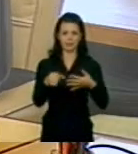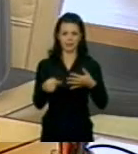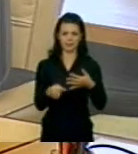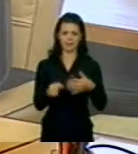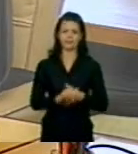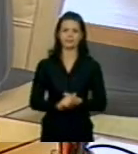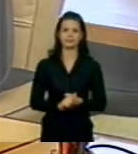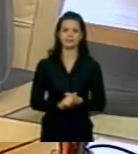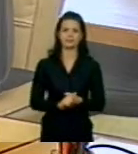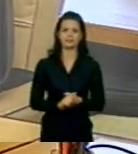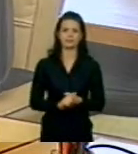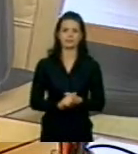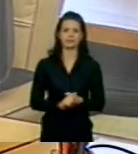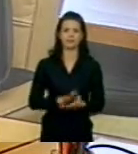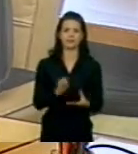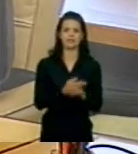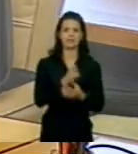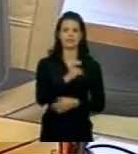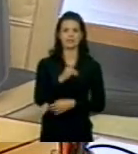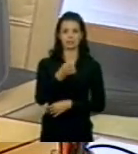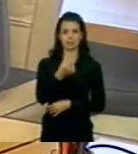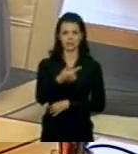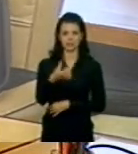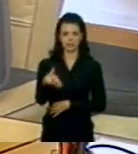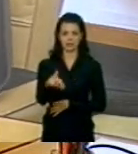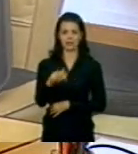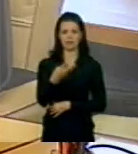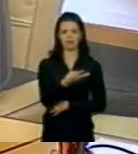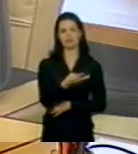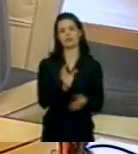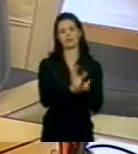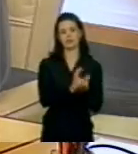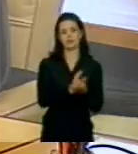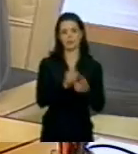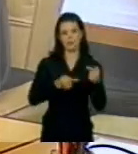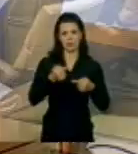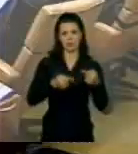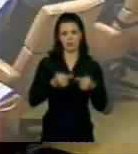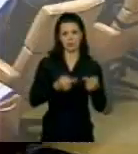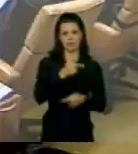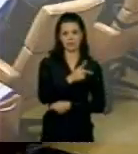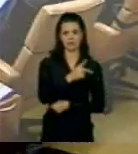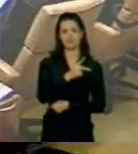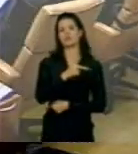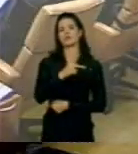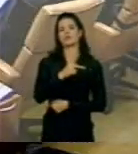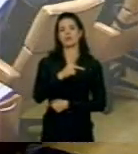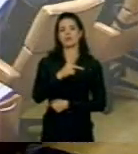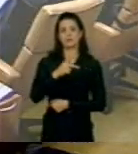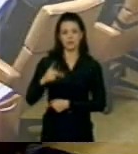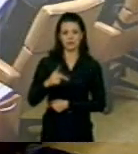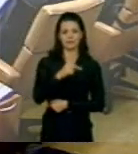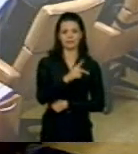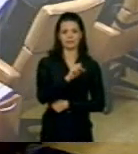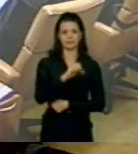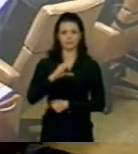Na ação, portanto, 5526, três partidos políticos, o Partido Progressista, o Partido Social